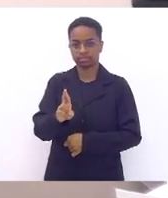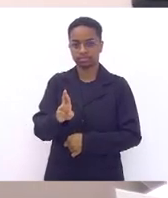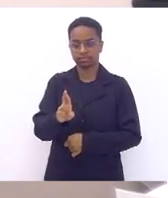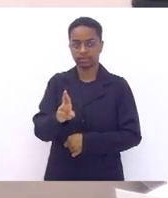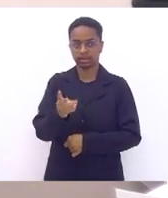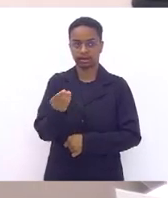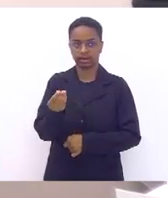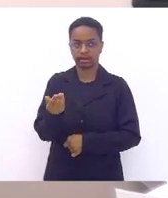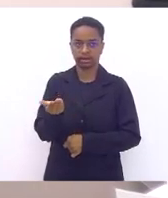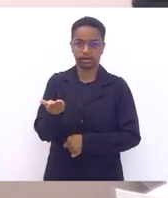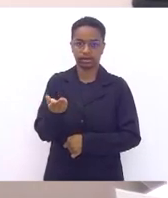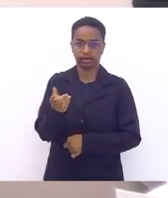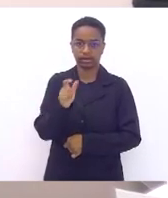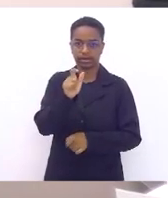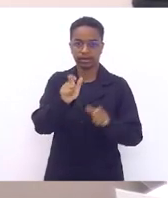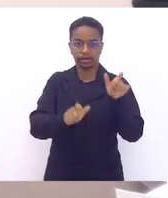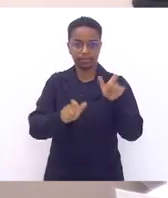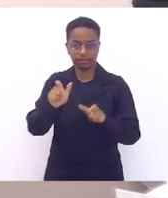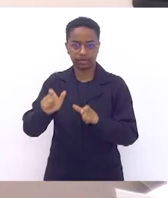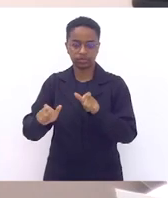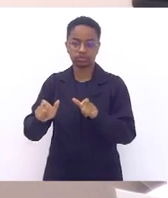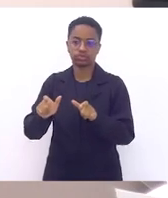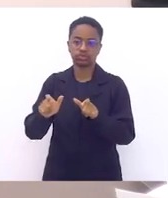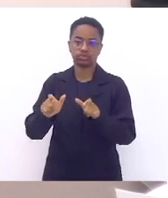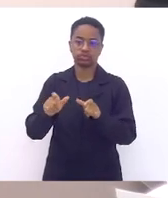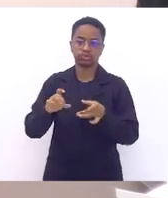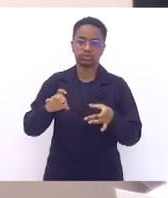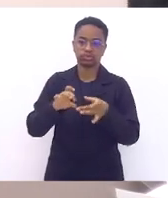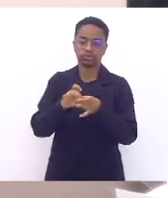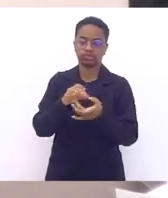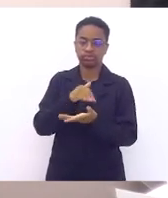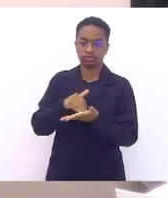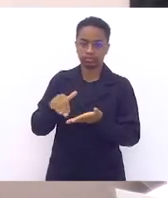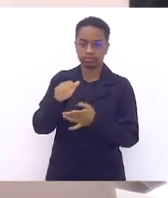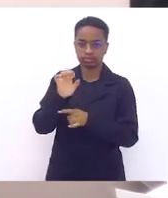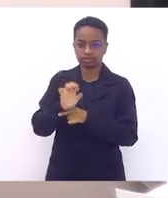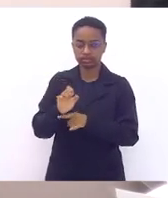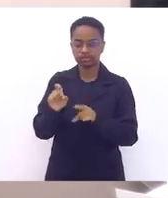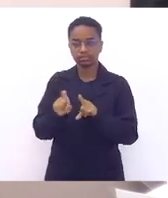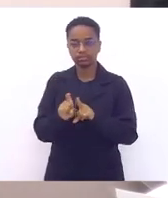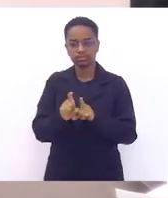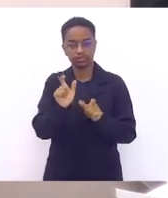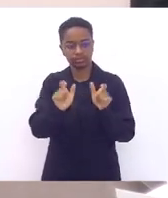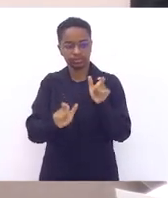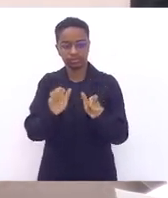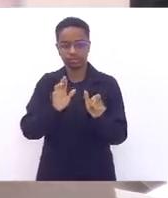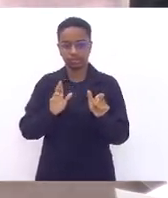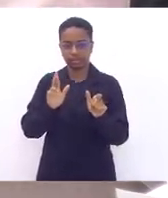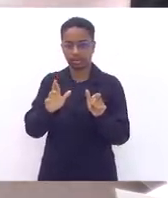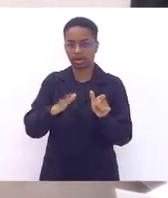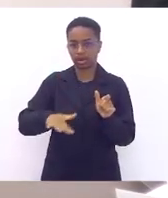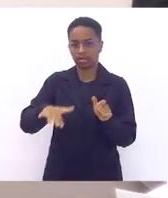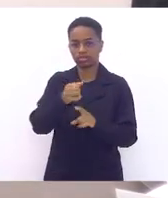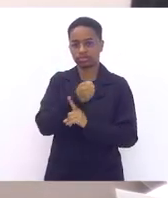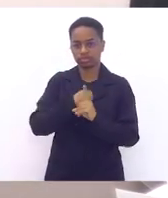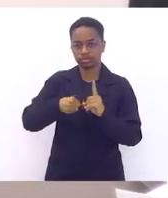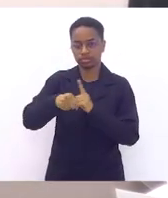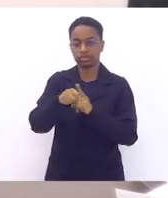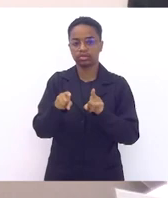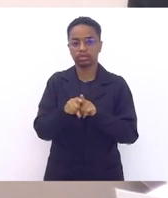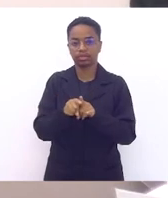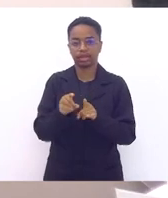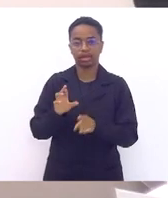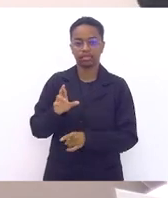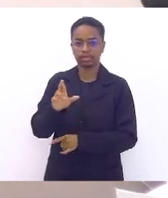de pessoas das secretarias de Estado, como pessoas representando o segmento social, representando